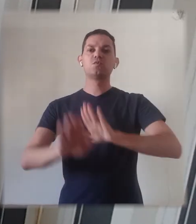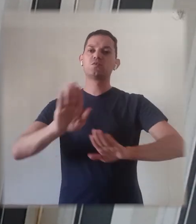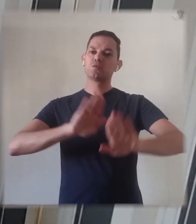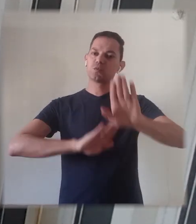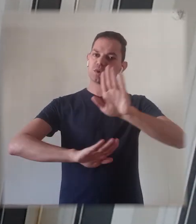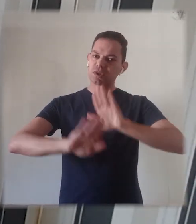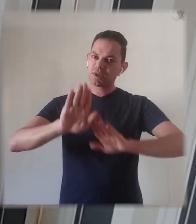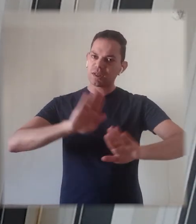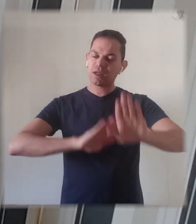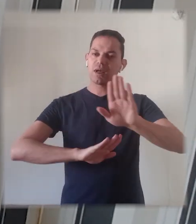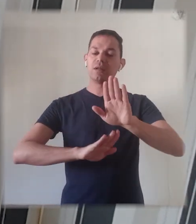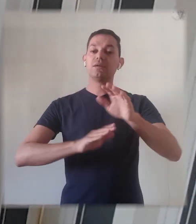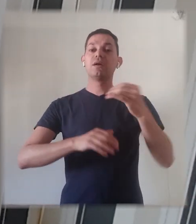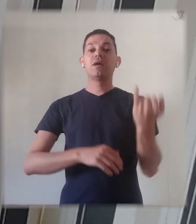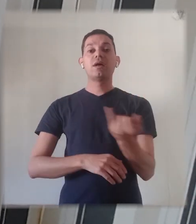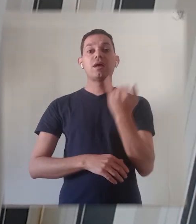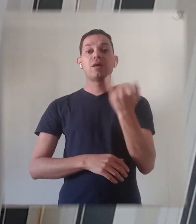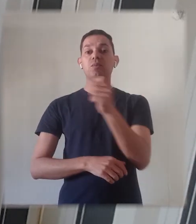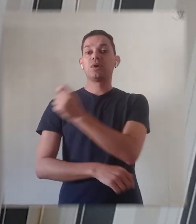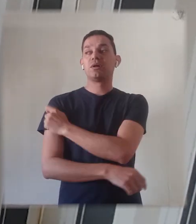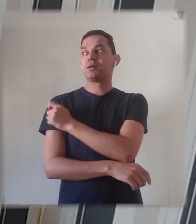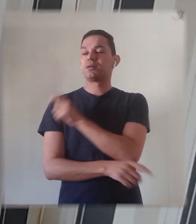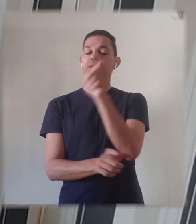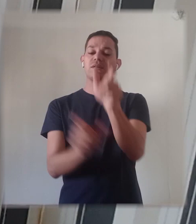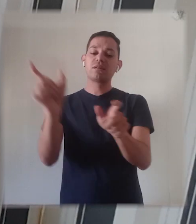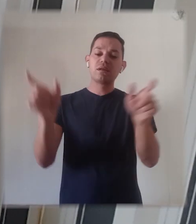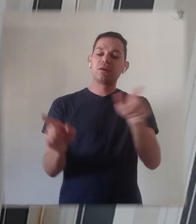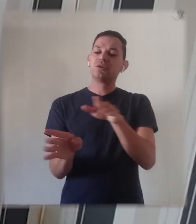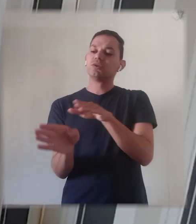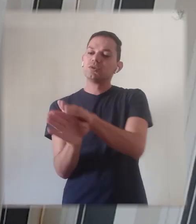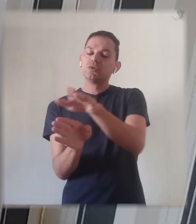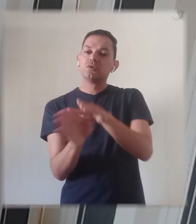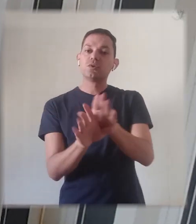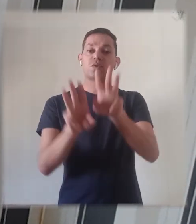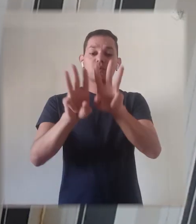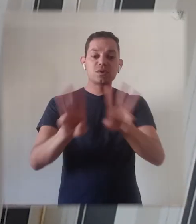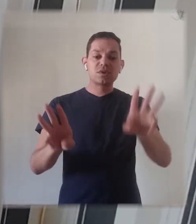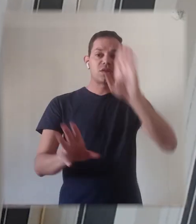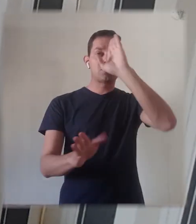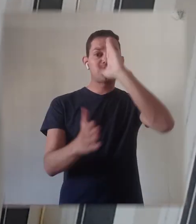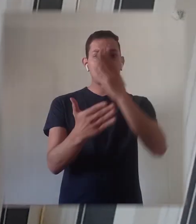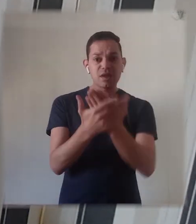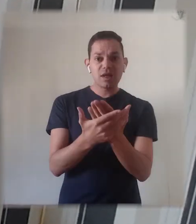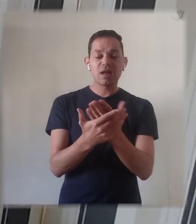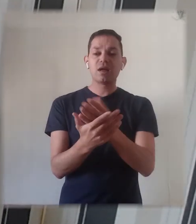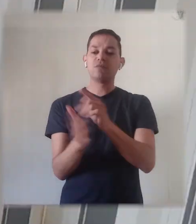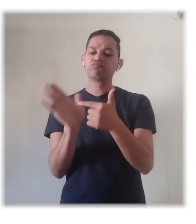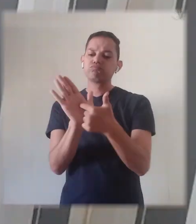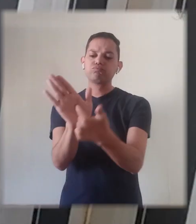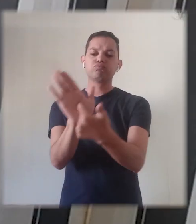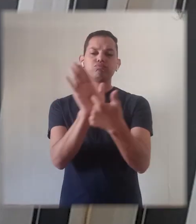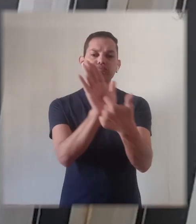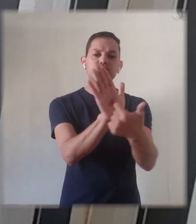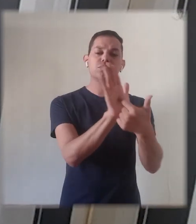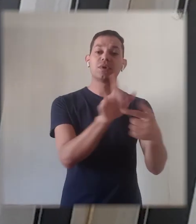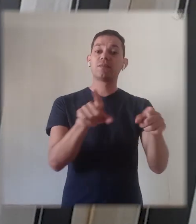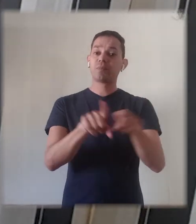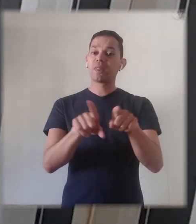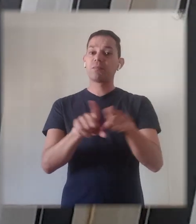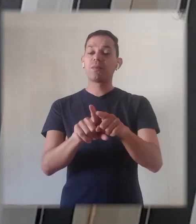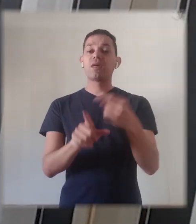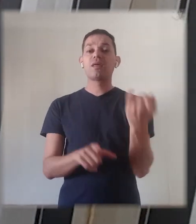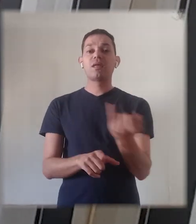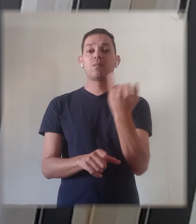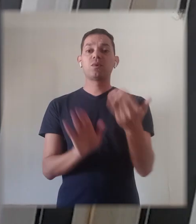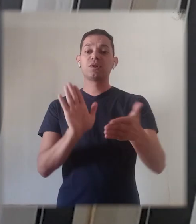se orientar com cuidado. Então, orientar os alunos sobre os sites confiáveis. Outra coisa interessante